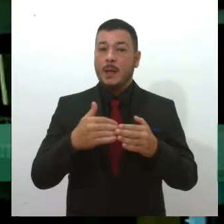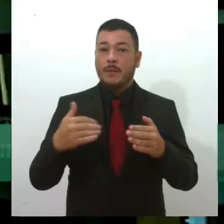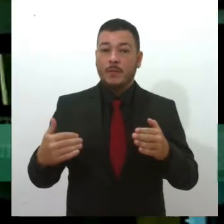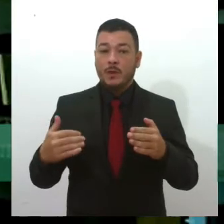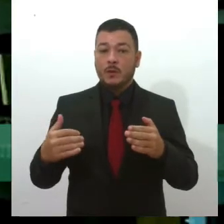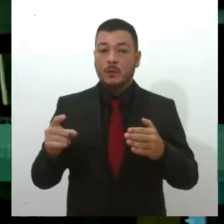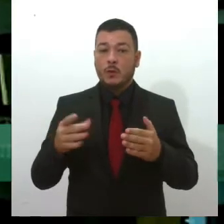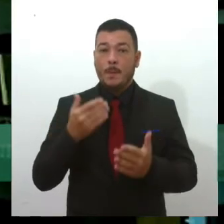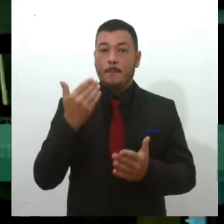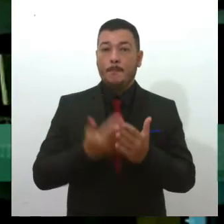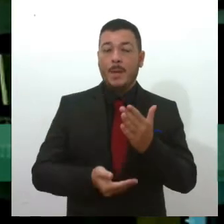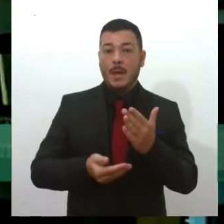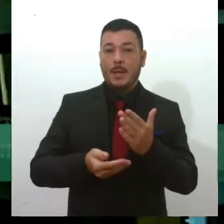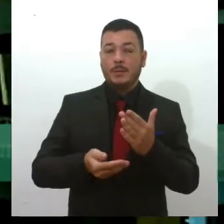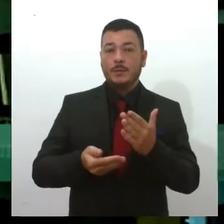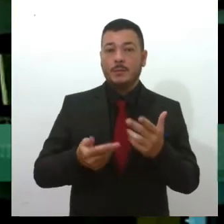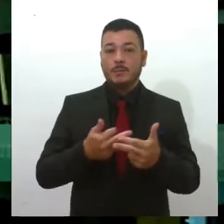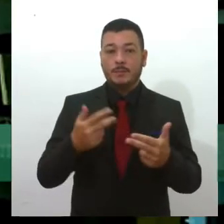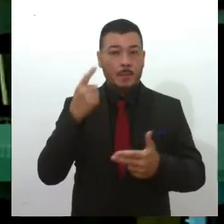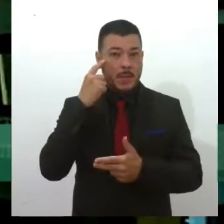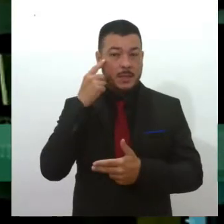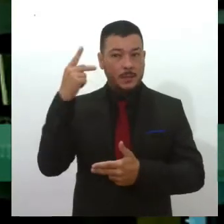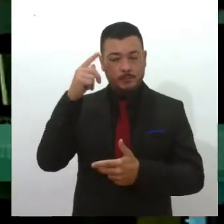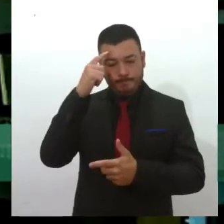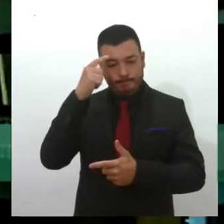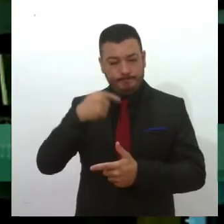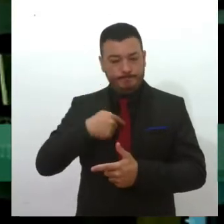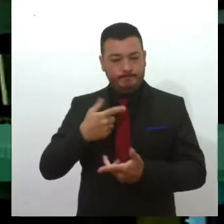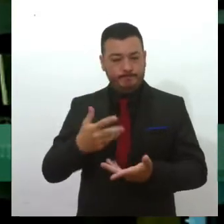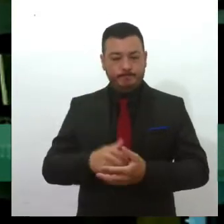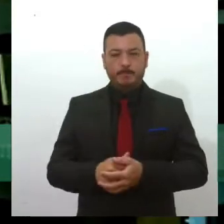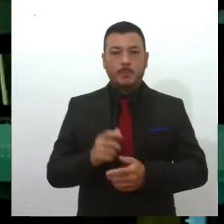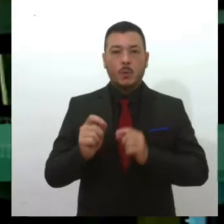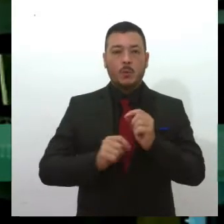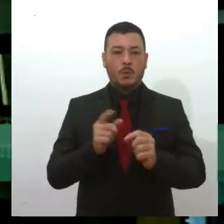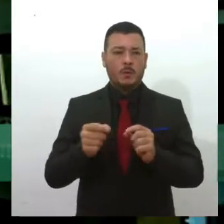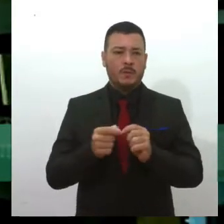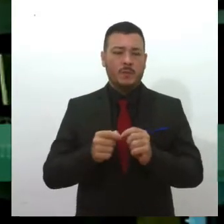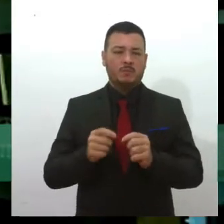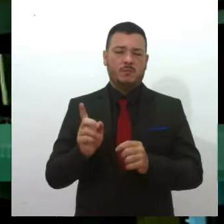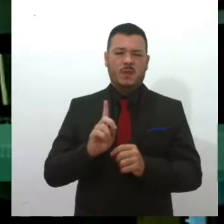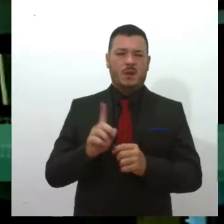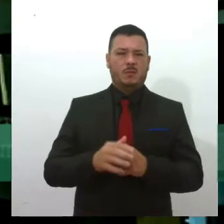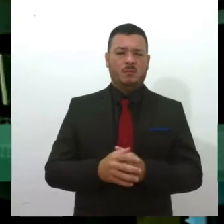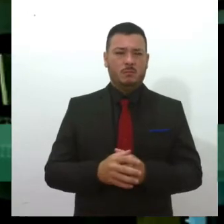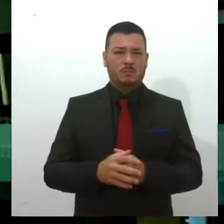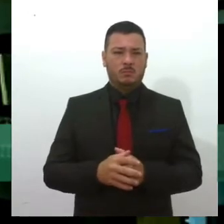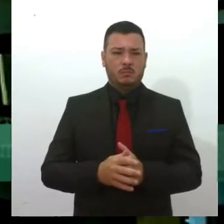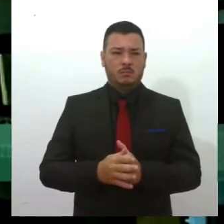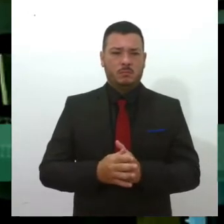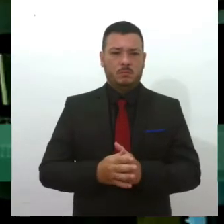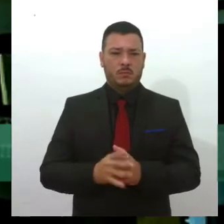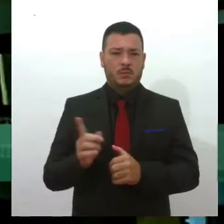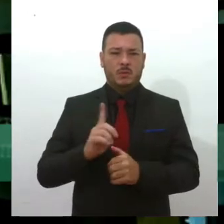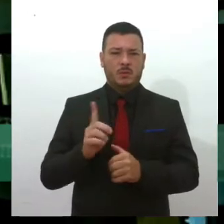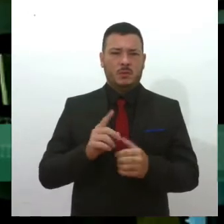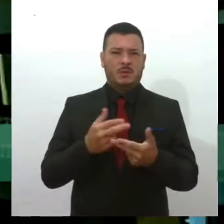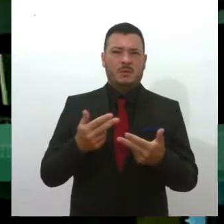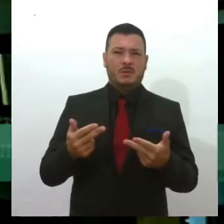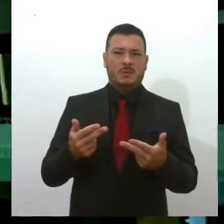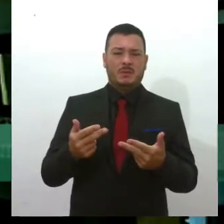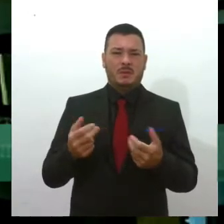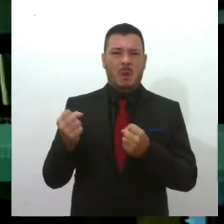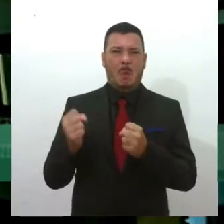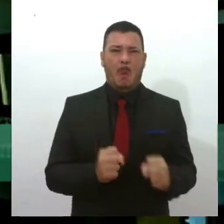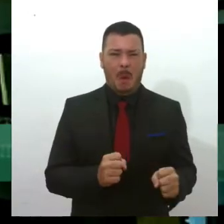repensar os seus atos. E aí, o que eles fizeram? Não. Não é uma coisa assim tão ruim.